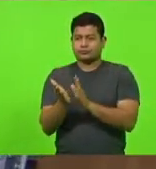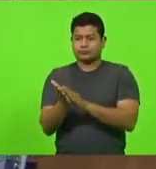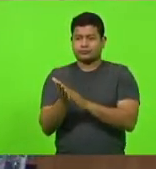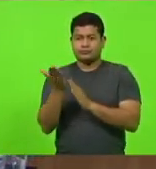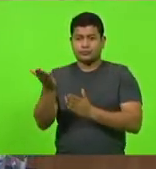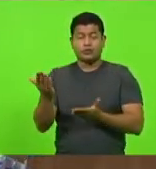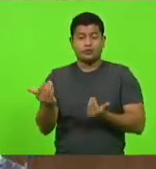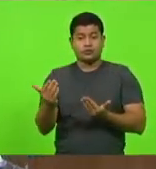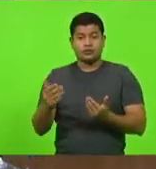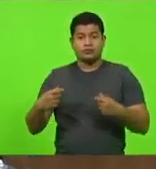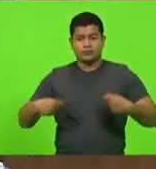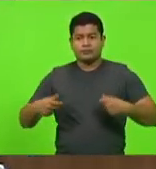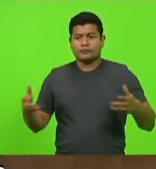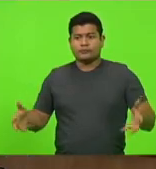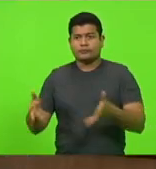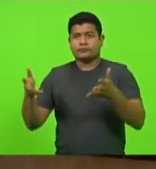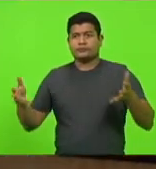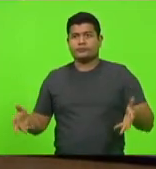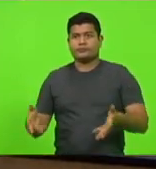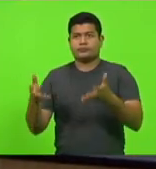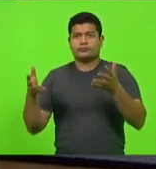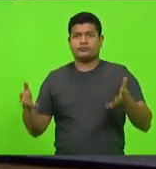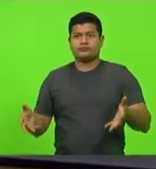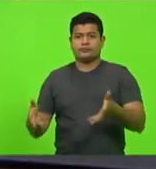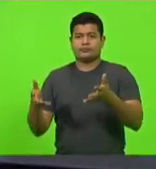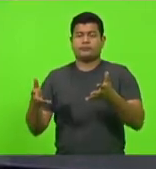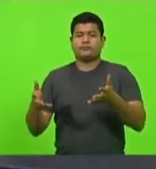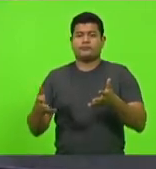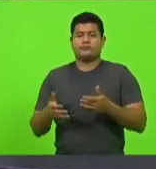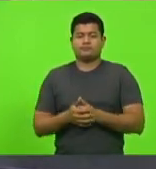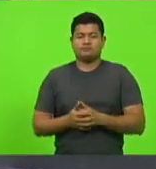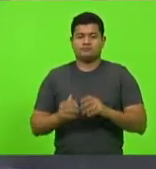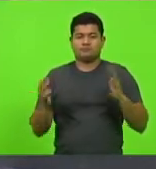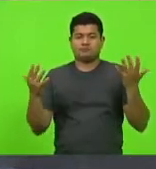que ser incentivado, campeão. Brasil.